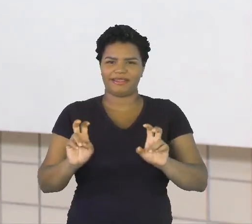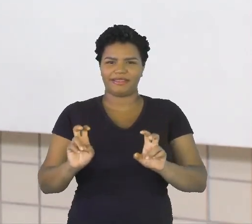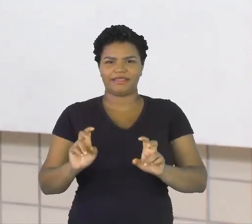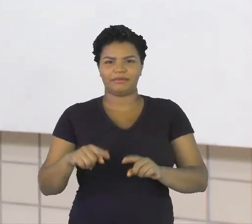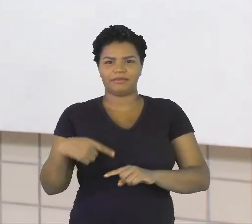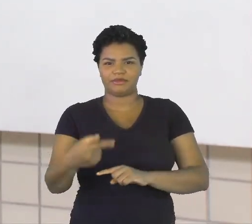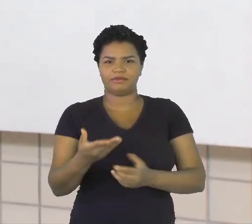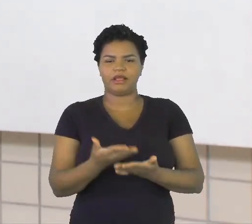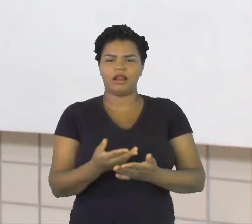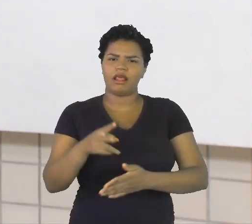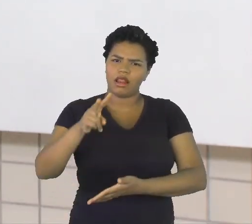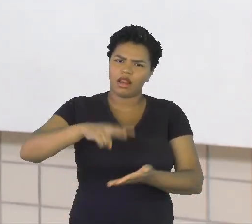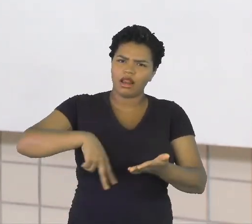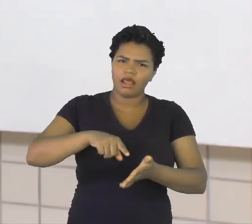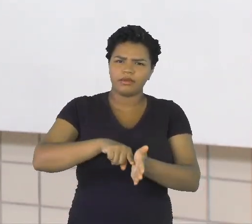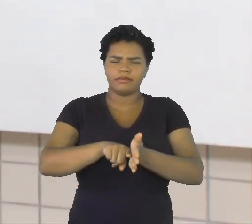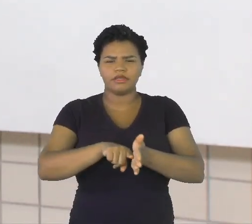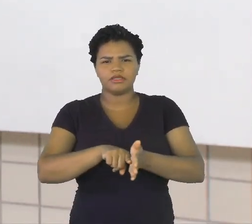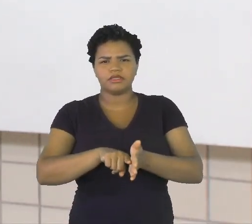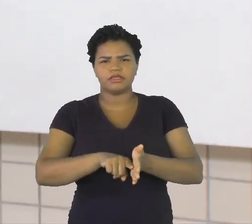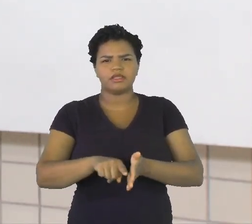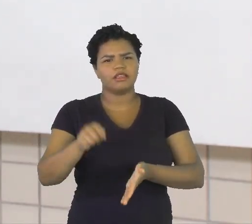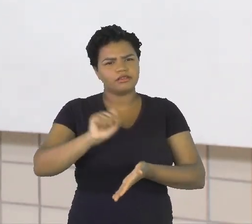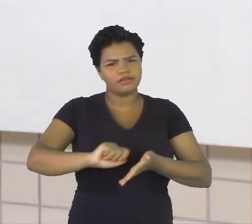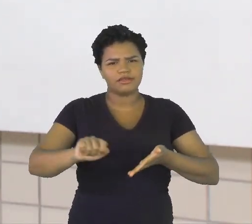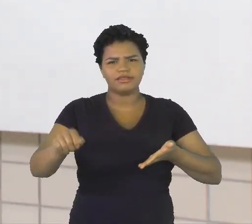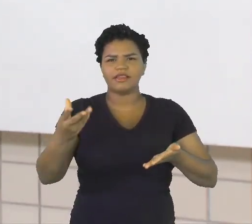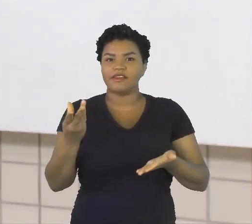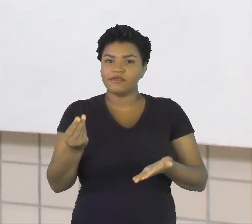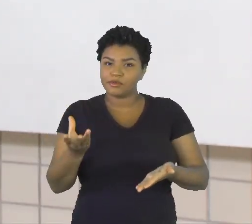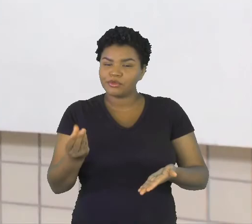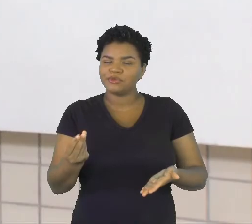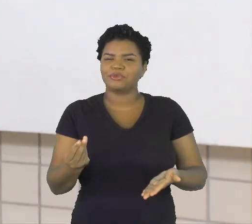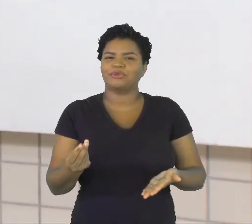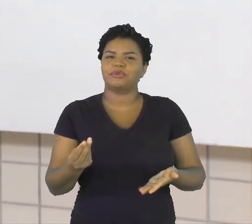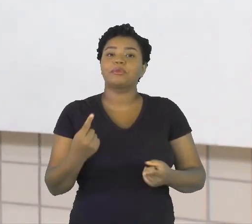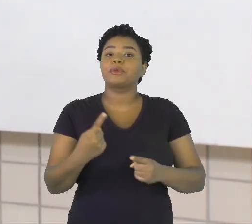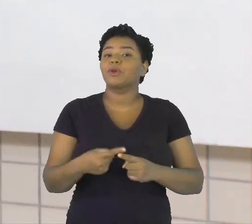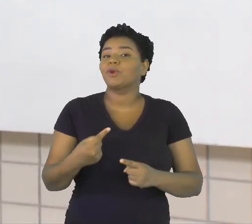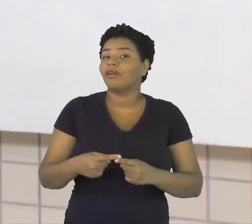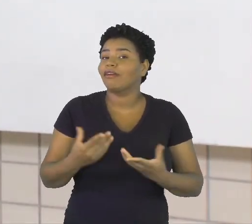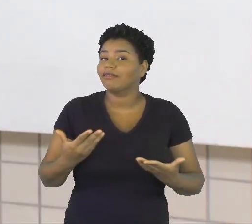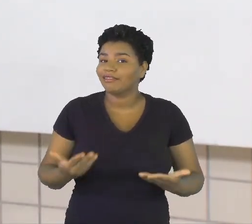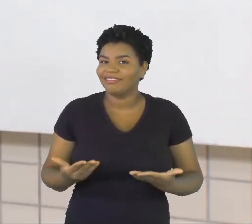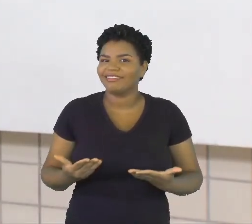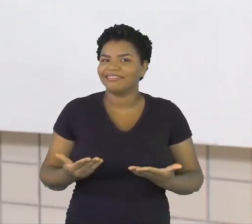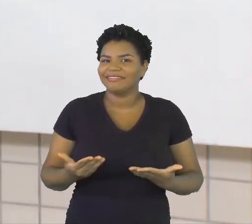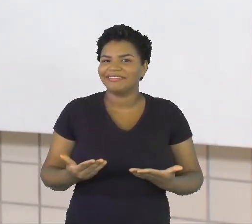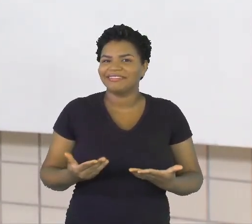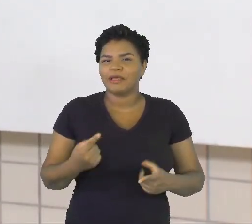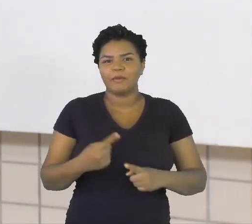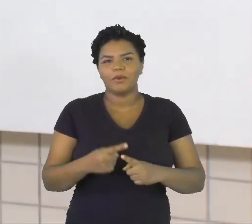façam pesquisas e procurem escrever bastante. Sabe por quê? Porque o nosso